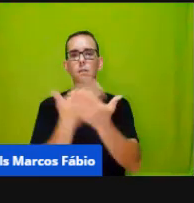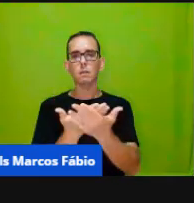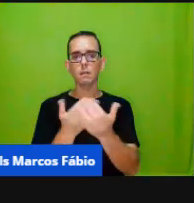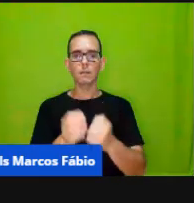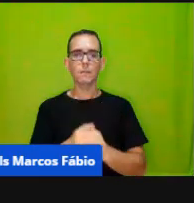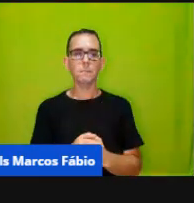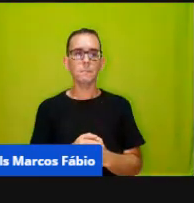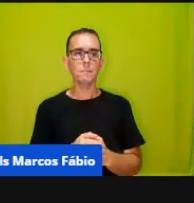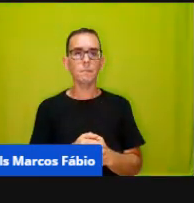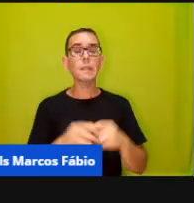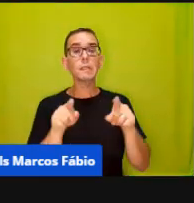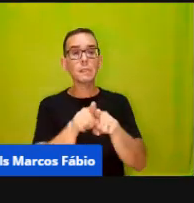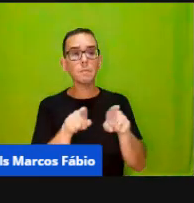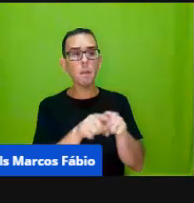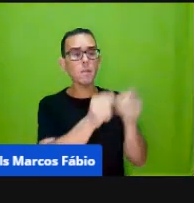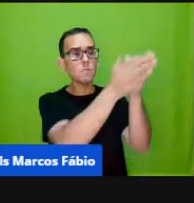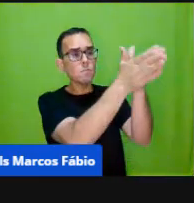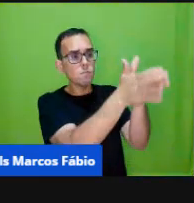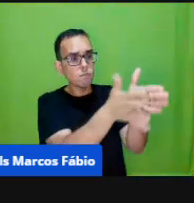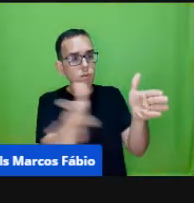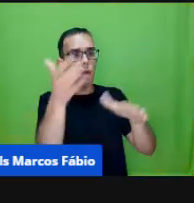e durante os treinamentos